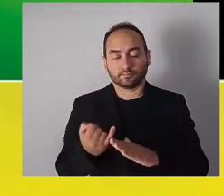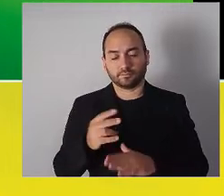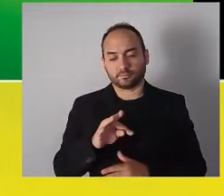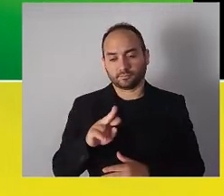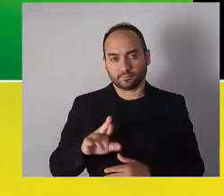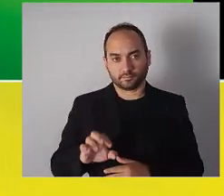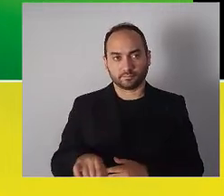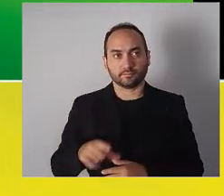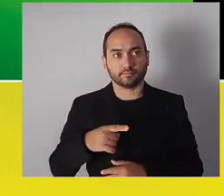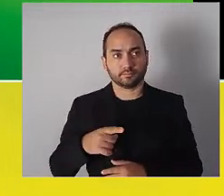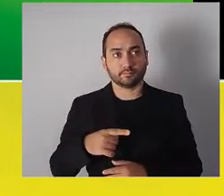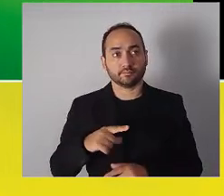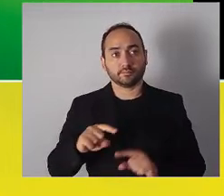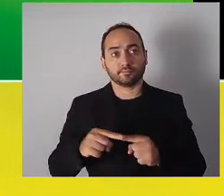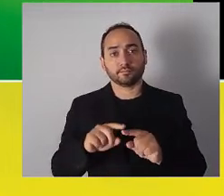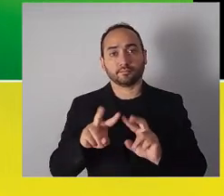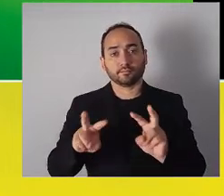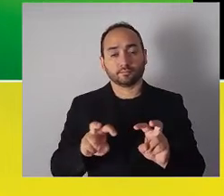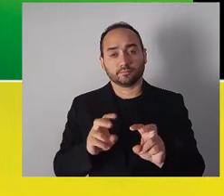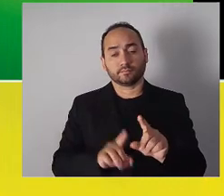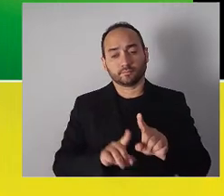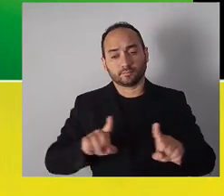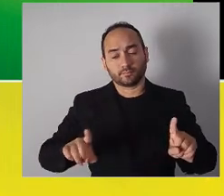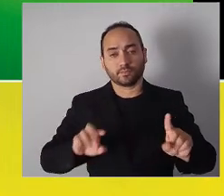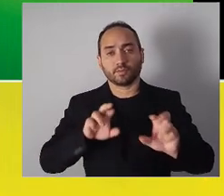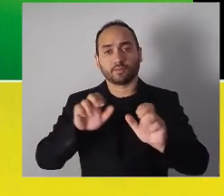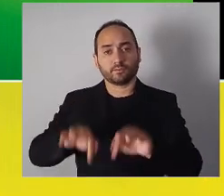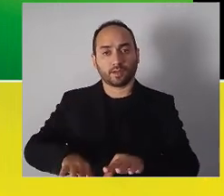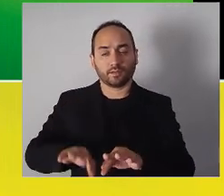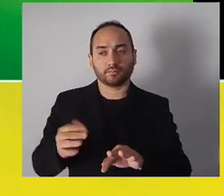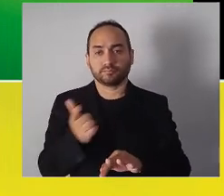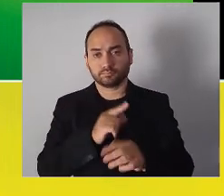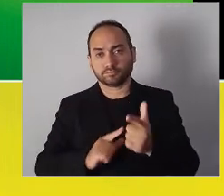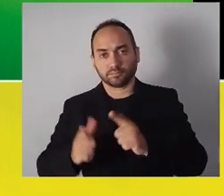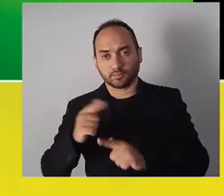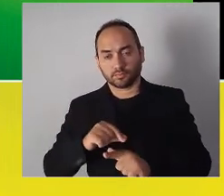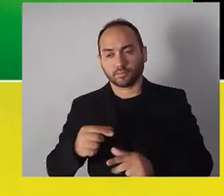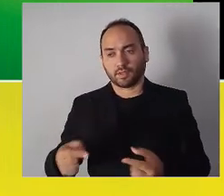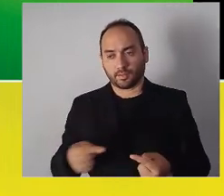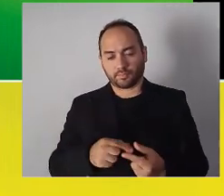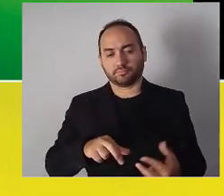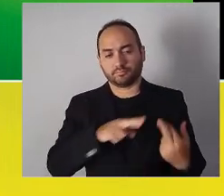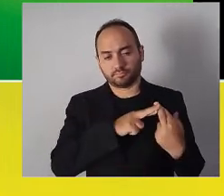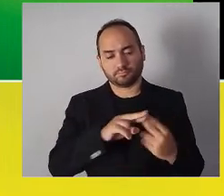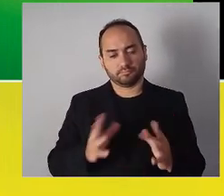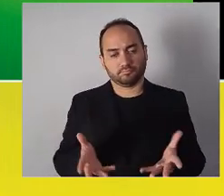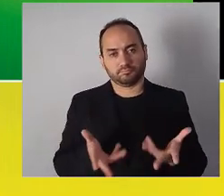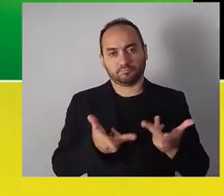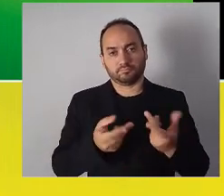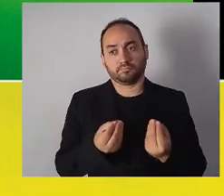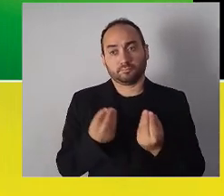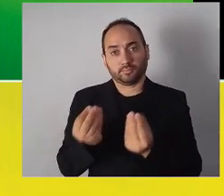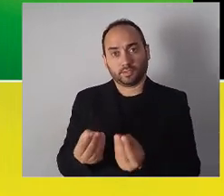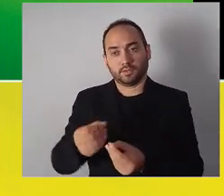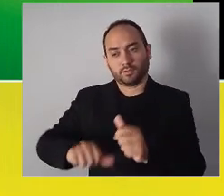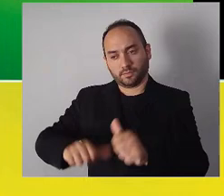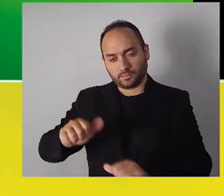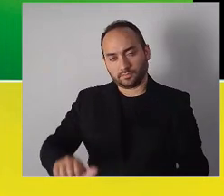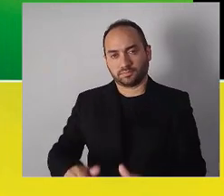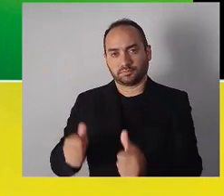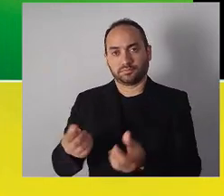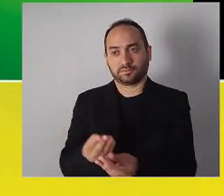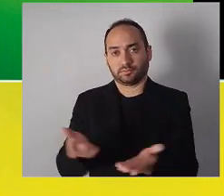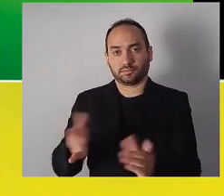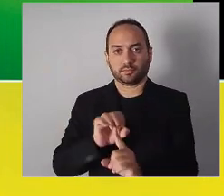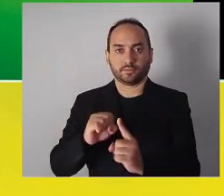Ceará, apresentando indicadores e resultados que refletem seu comprometimento com a excelência e a entrega de serviços de qualidade à